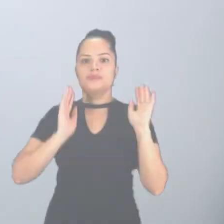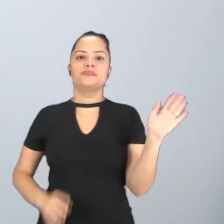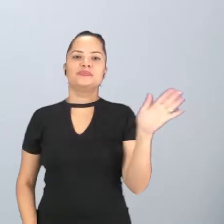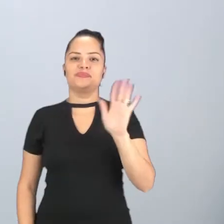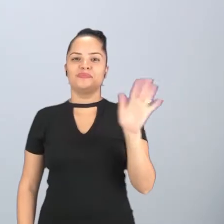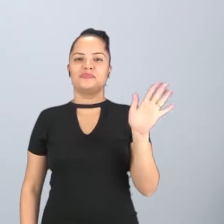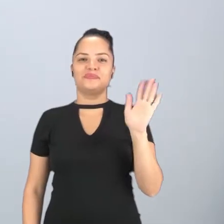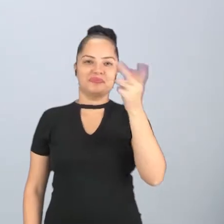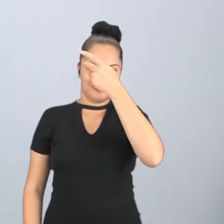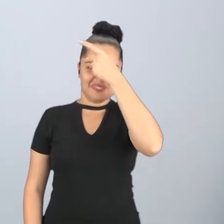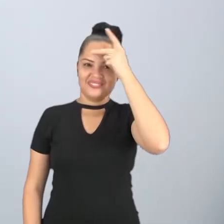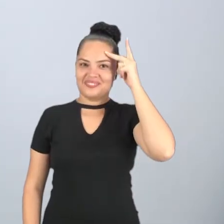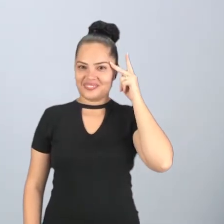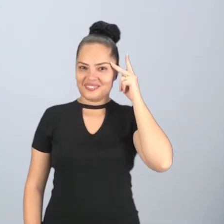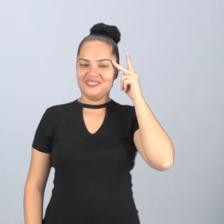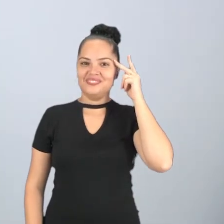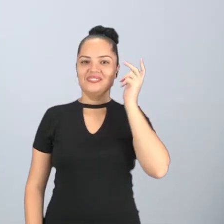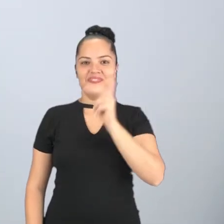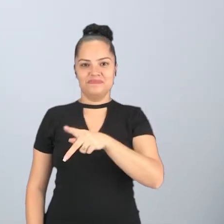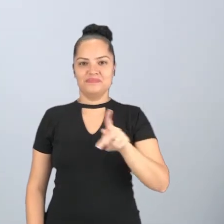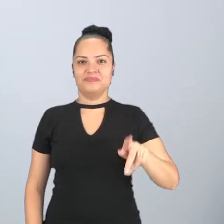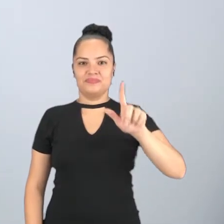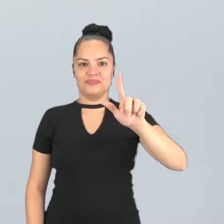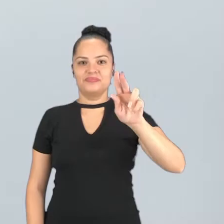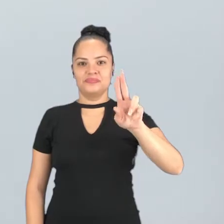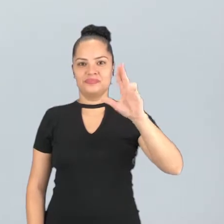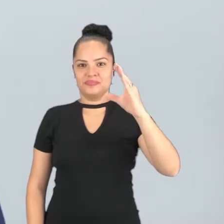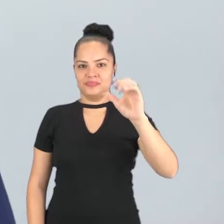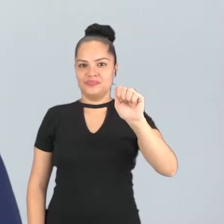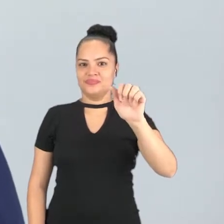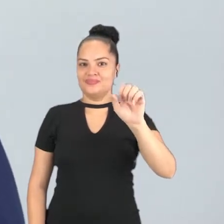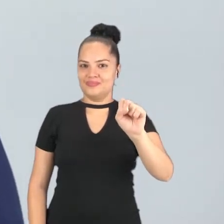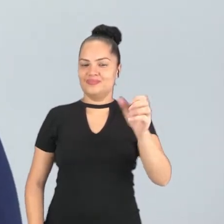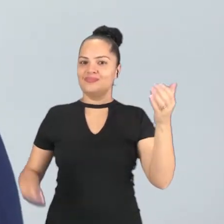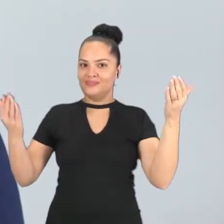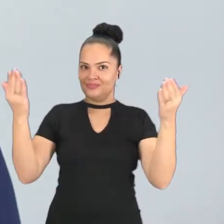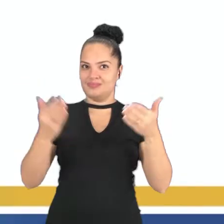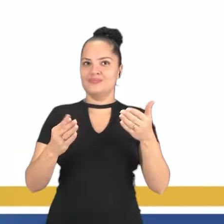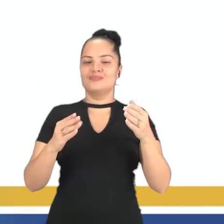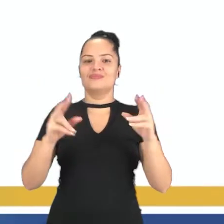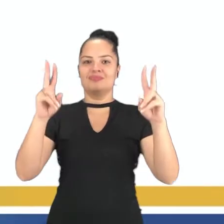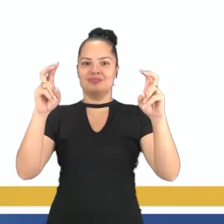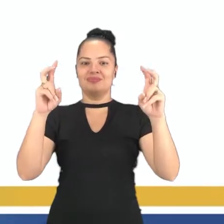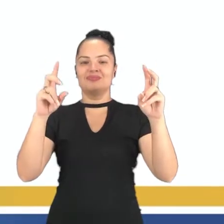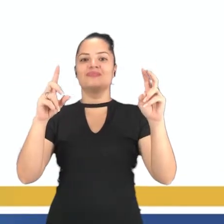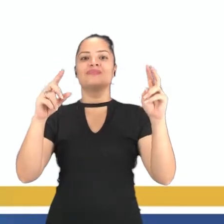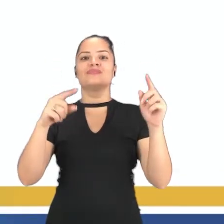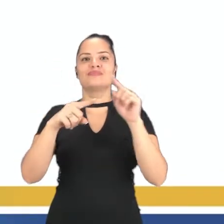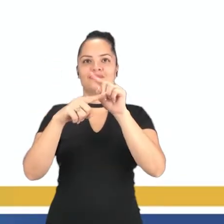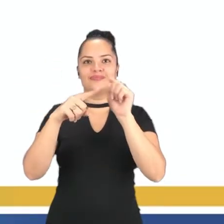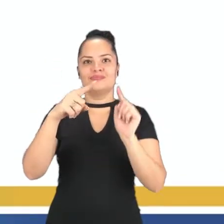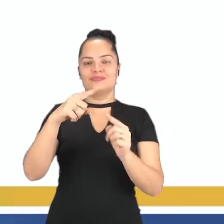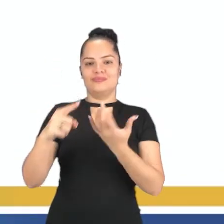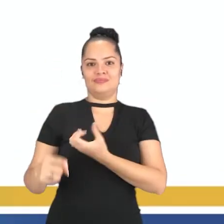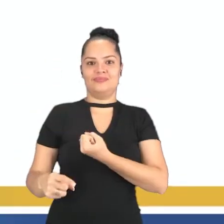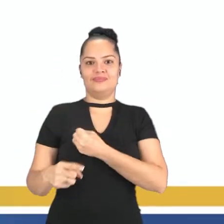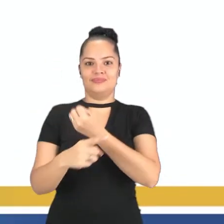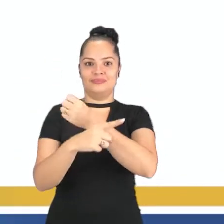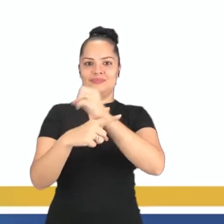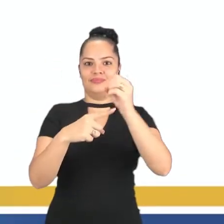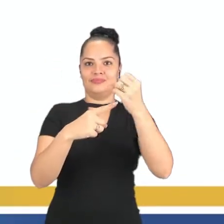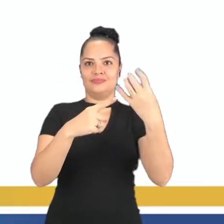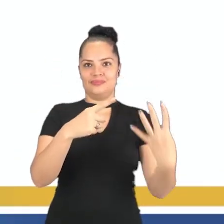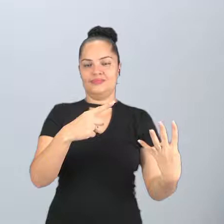Olá, pessoal! Sou o professor Lucas e hoje nós vamos falar de divisão de números racionais positivos na forma